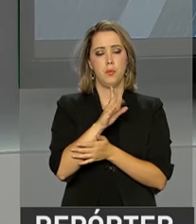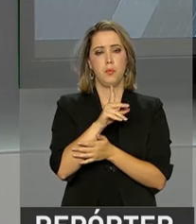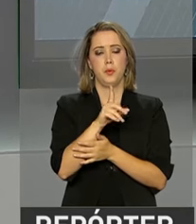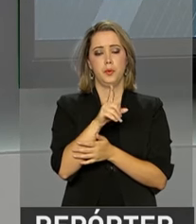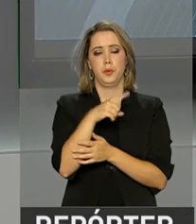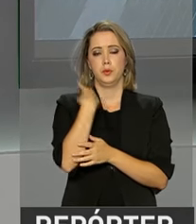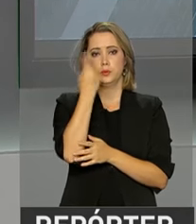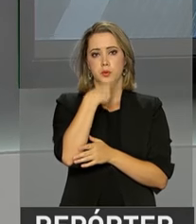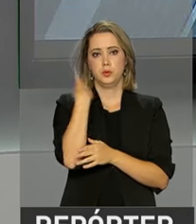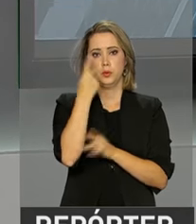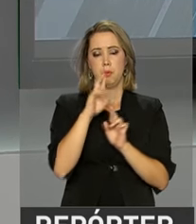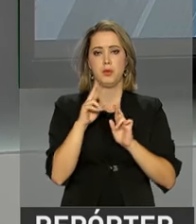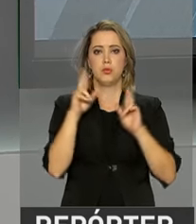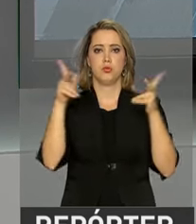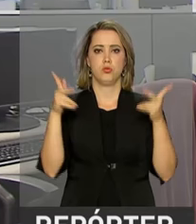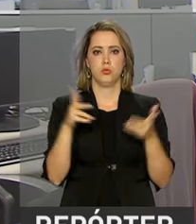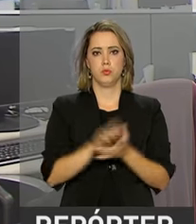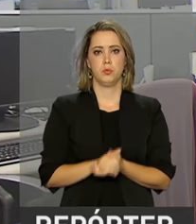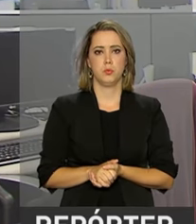de trabalho flexível.